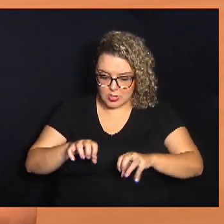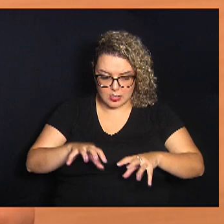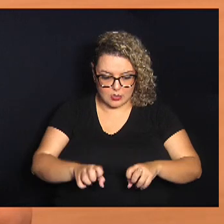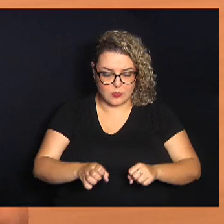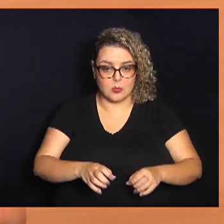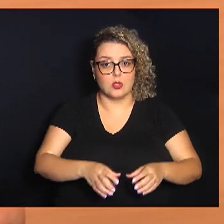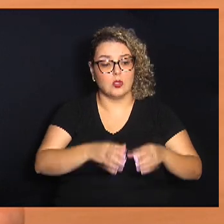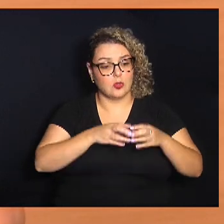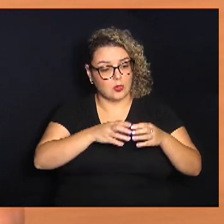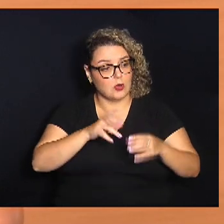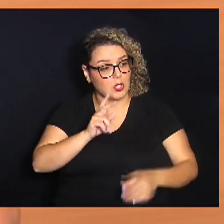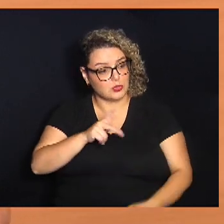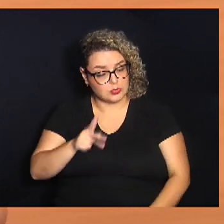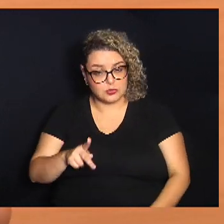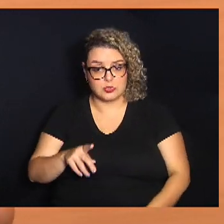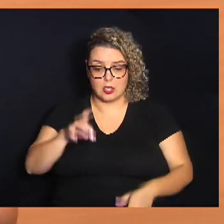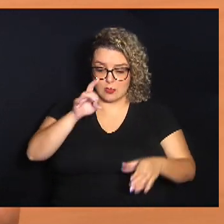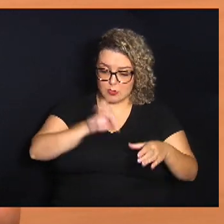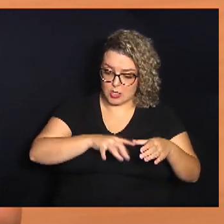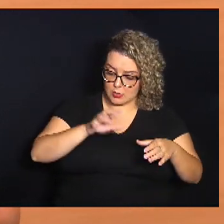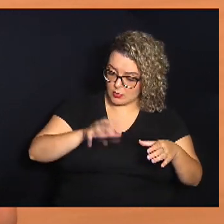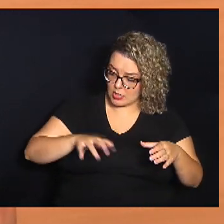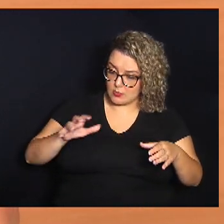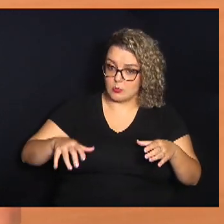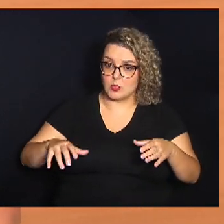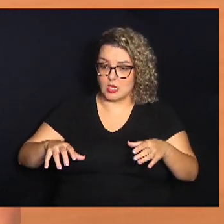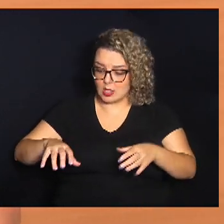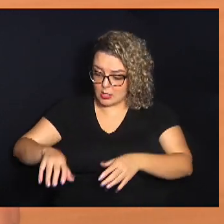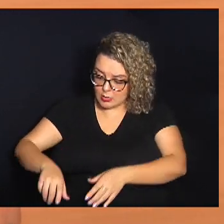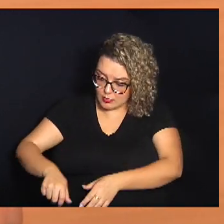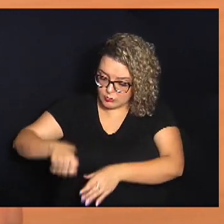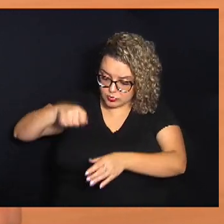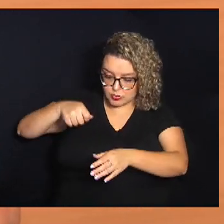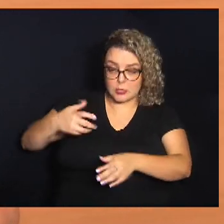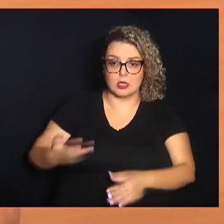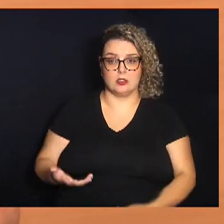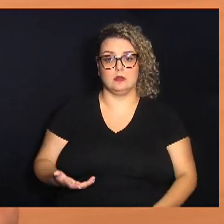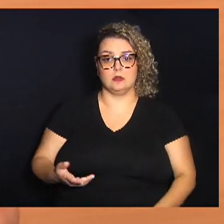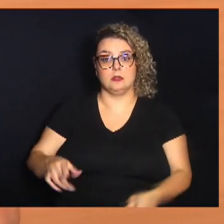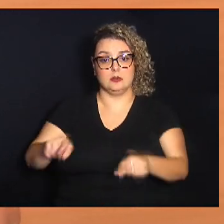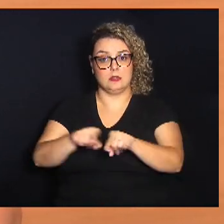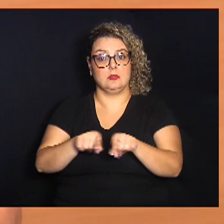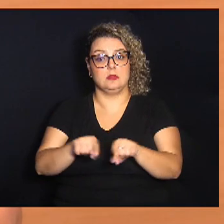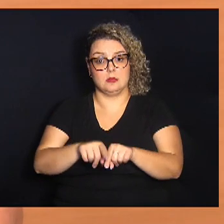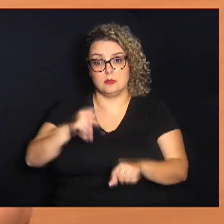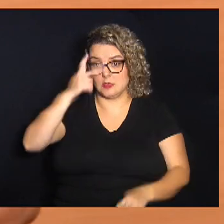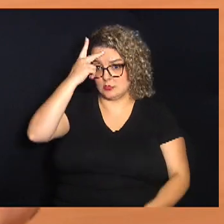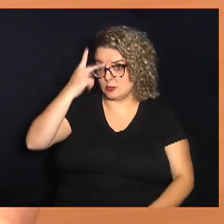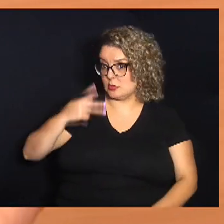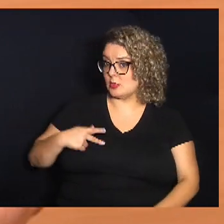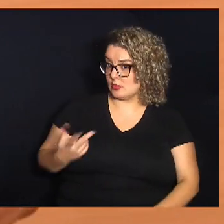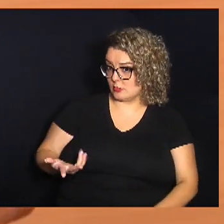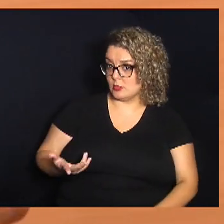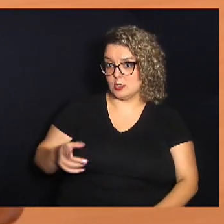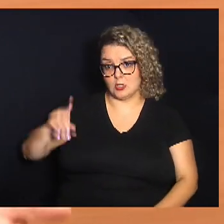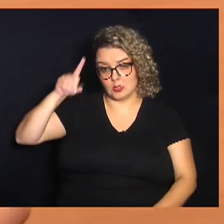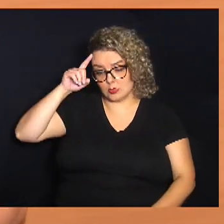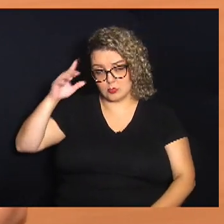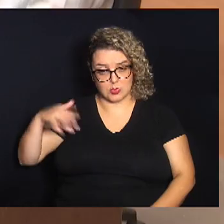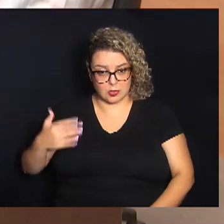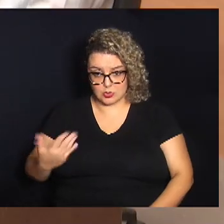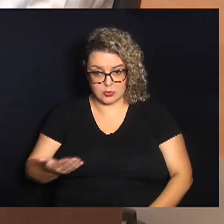com os professores, fazendo plantação, arrancando, inclusive para o seu dia a dia, para a